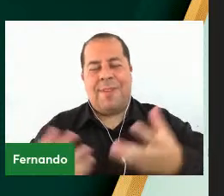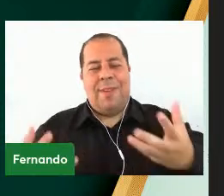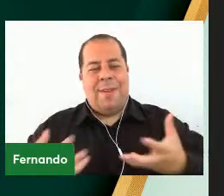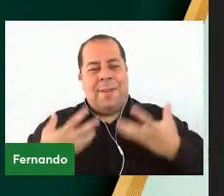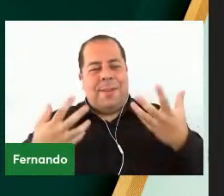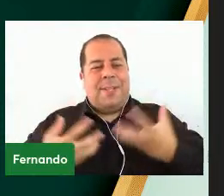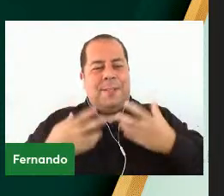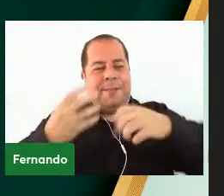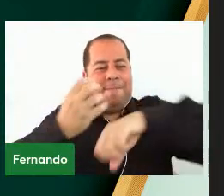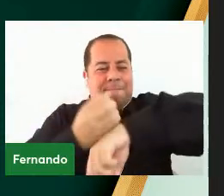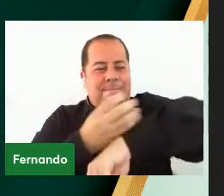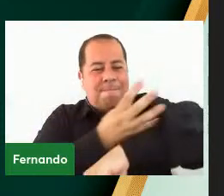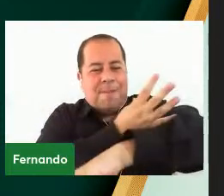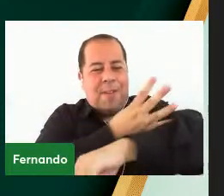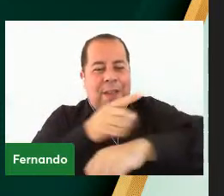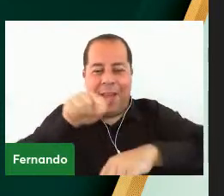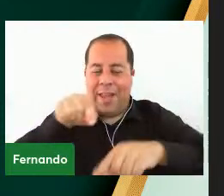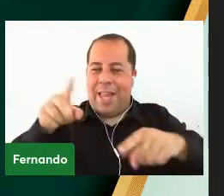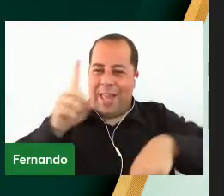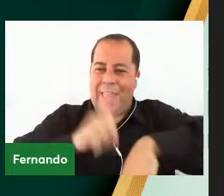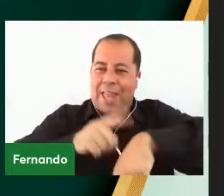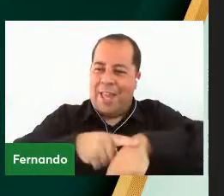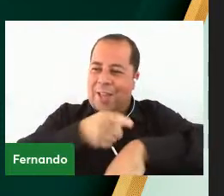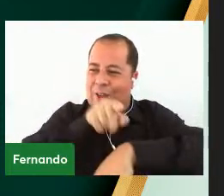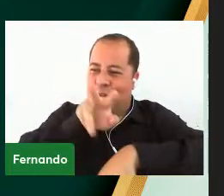presenciar esse momento de formatura,